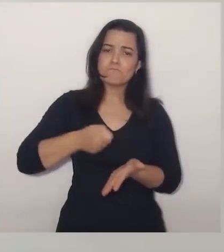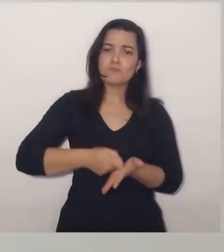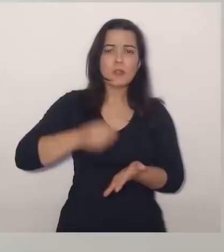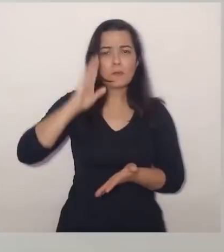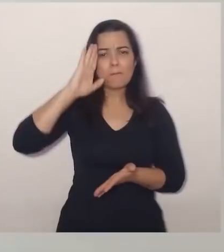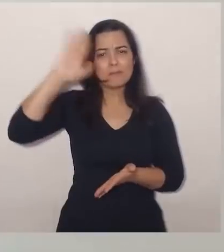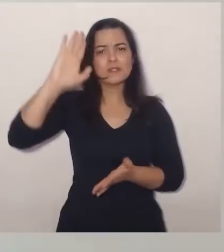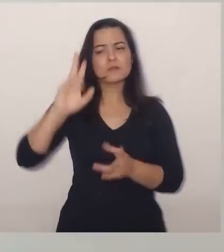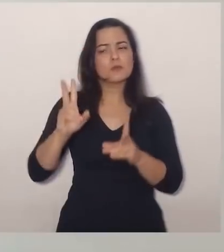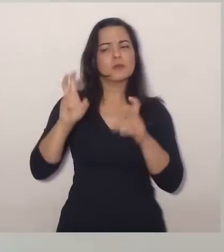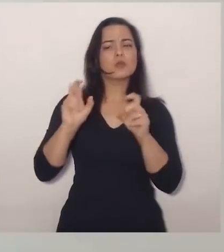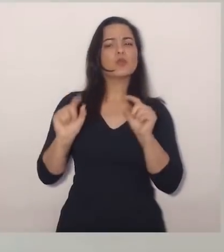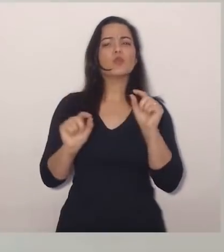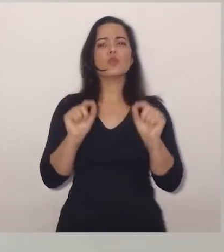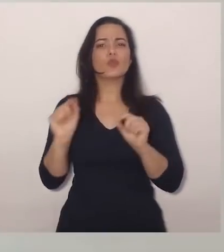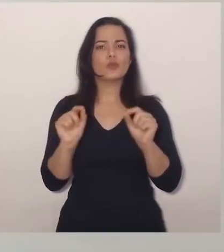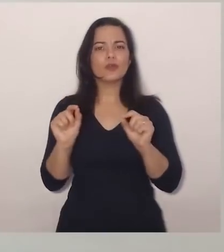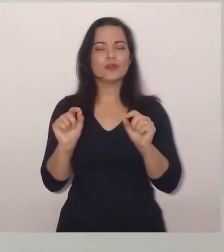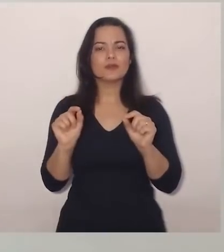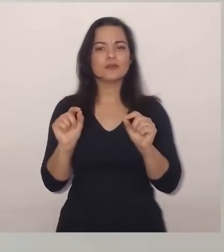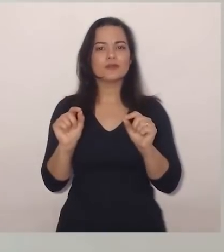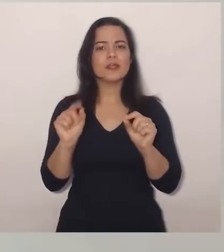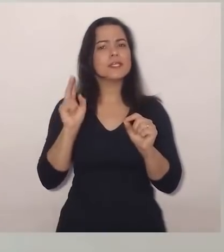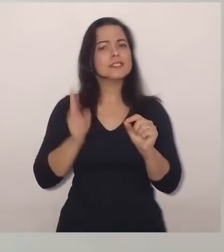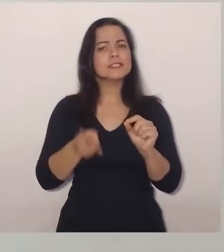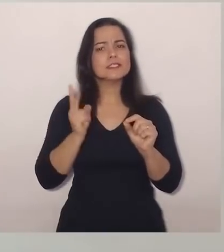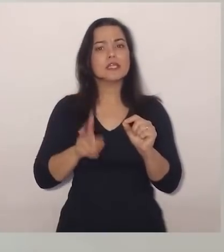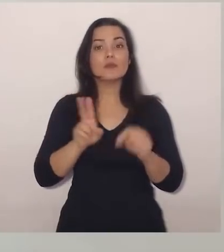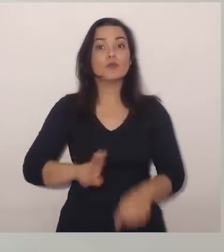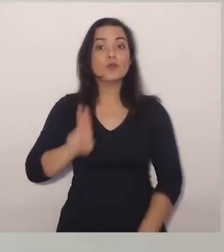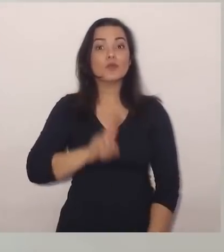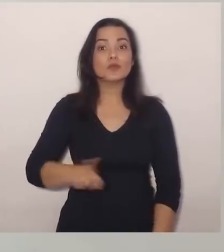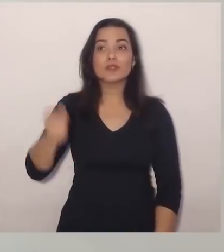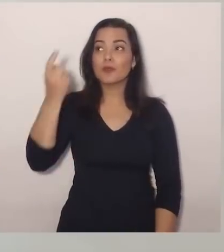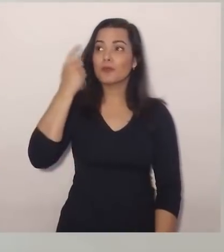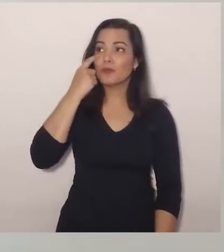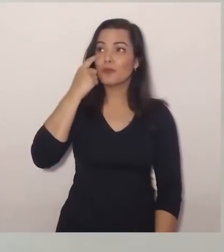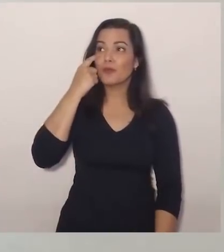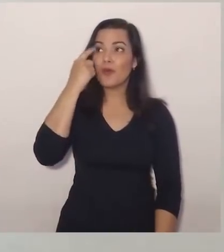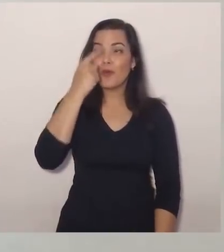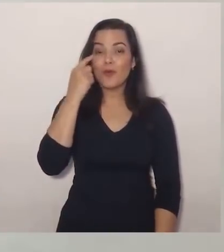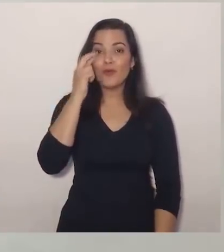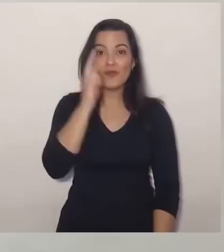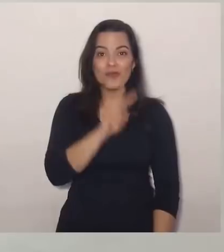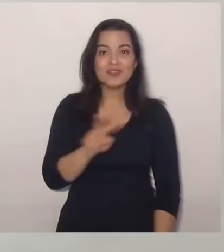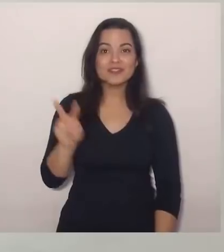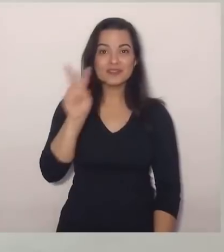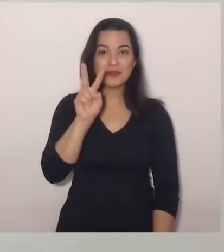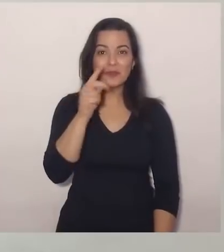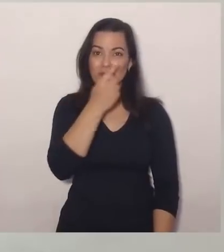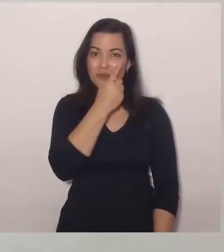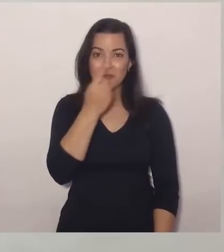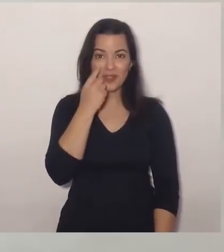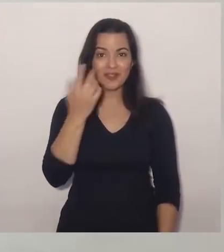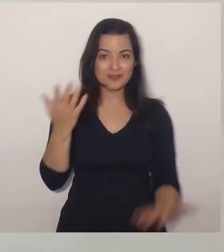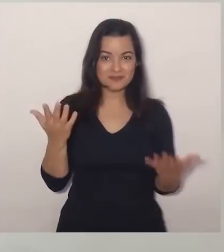uma percepção muito relacionada com a nossa